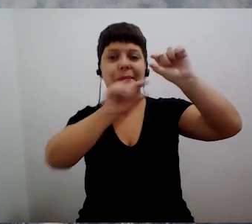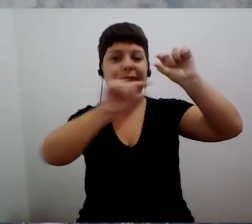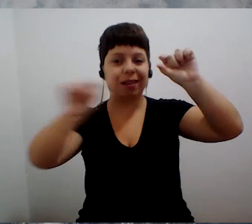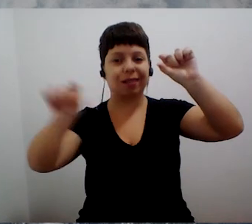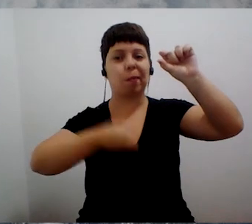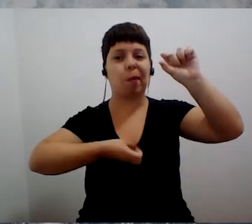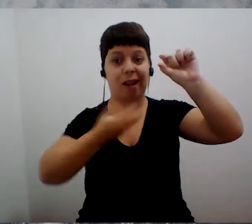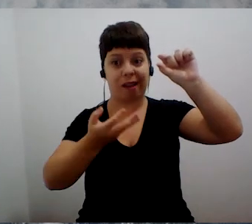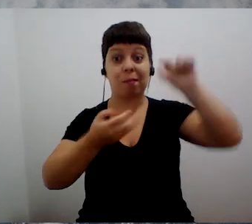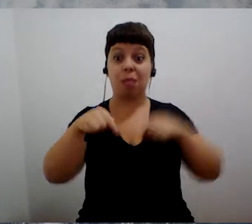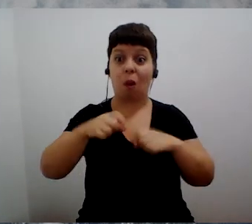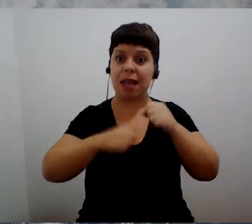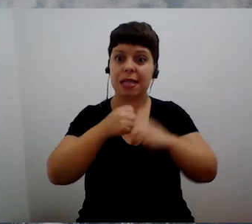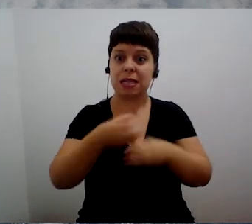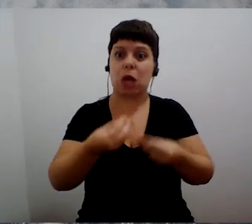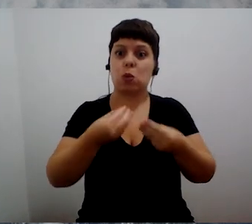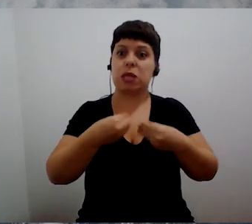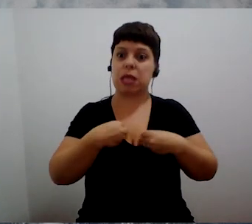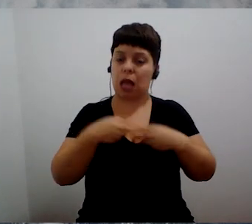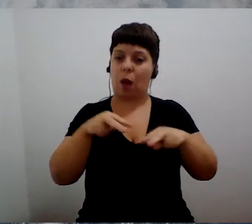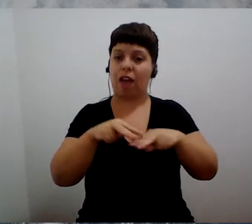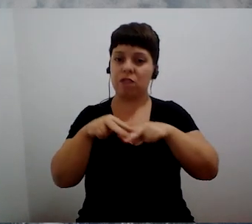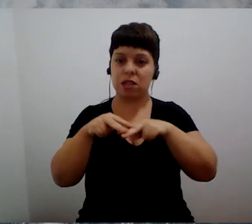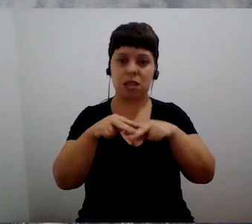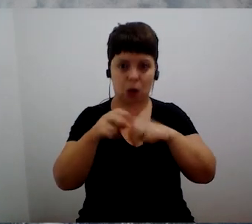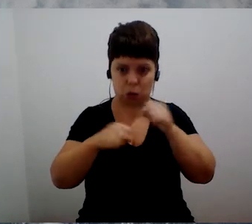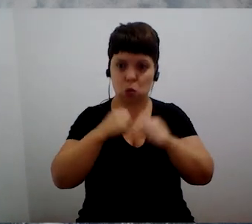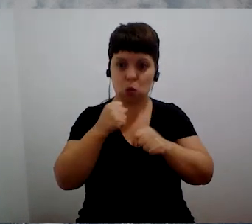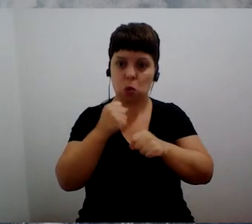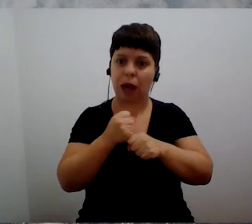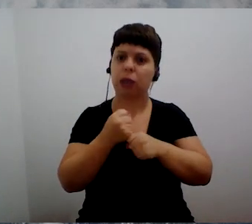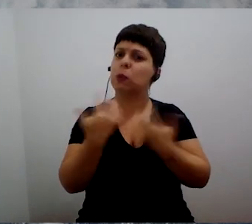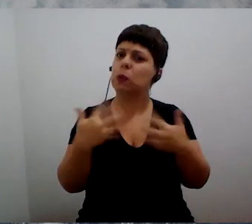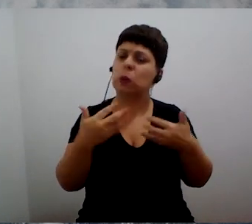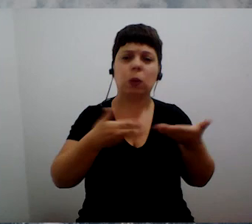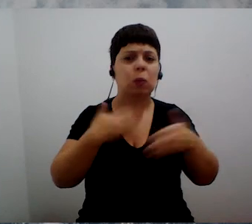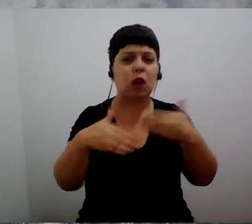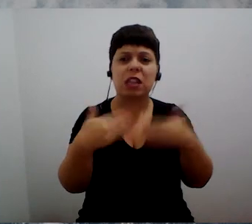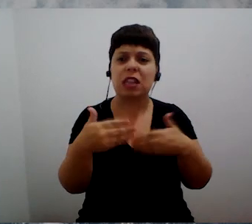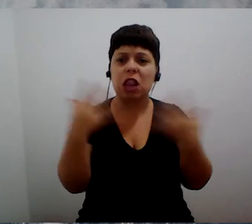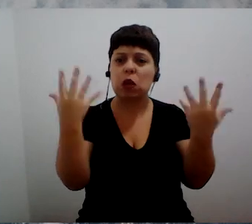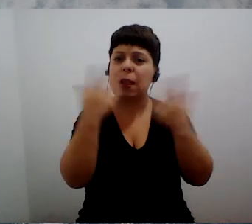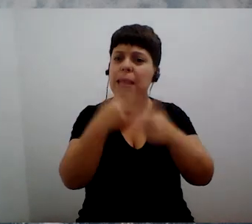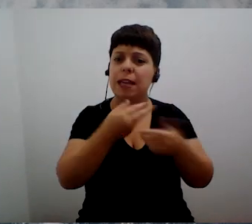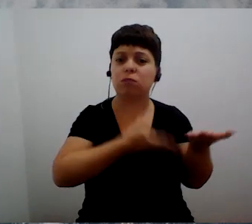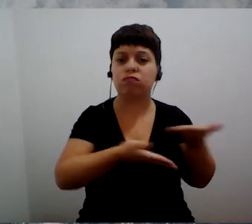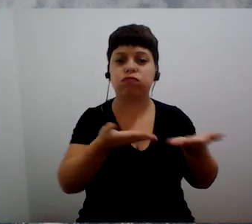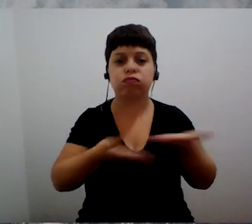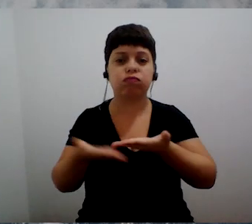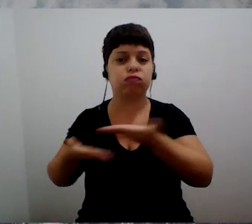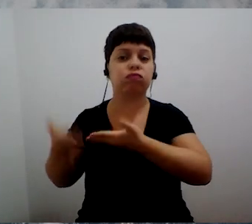palavra. Nesse ano a gente teve essa missão e foi muito interessante, foi um processo lindo